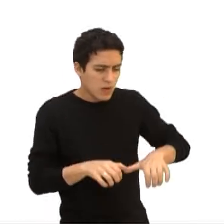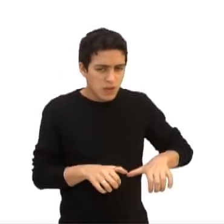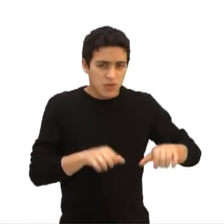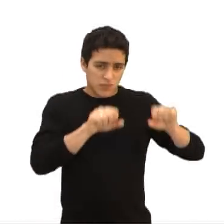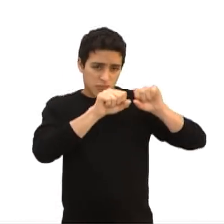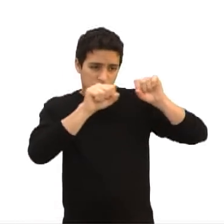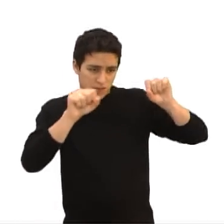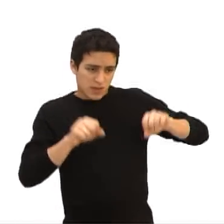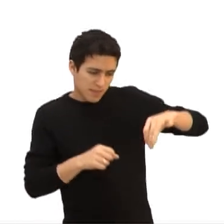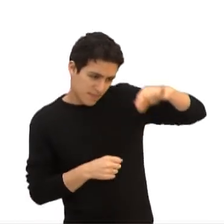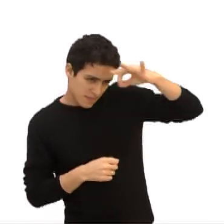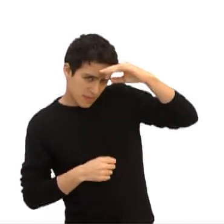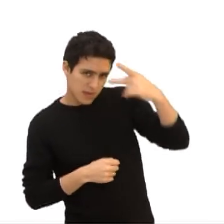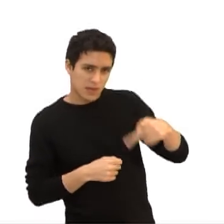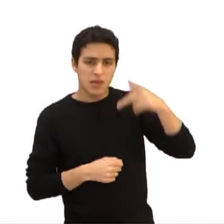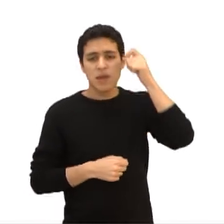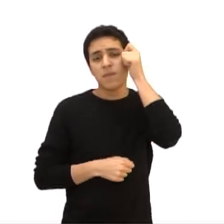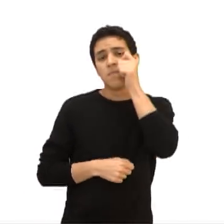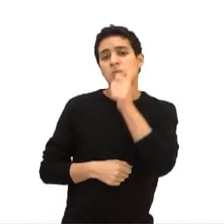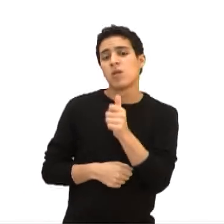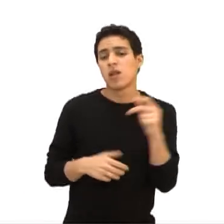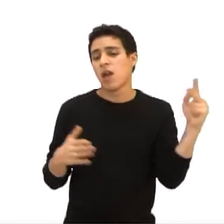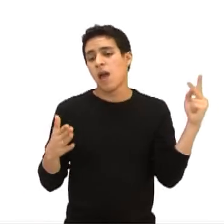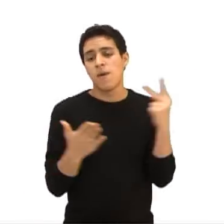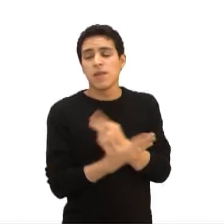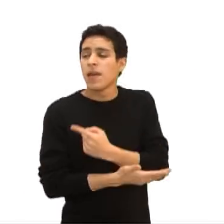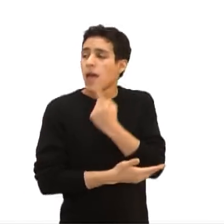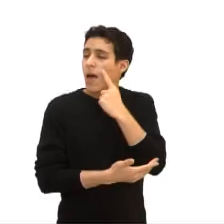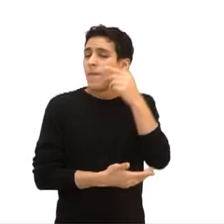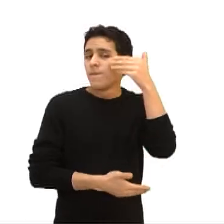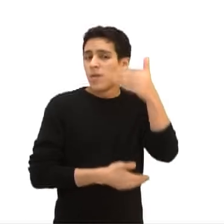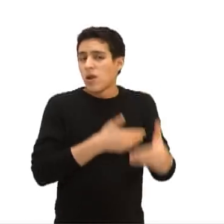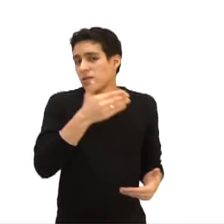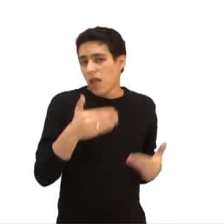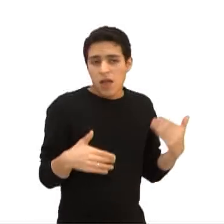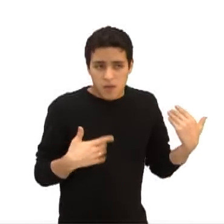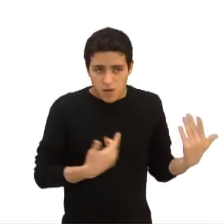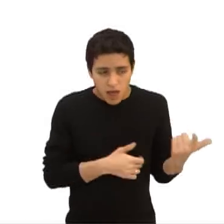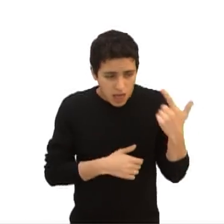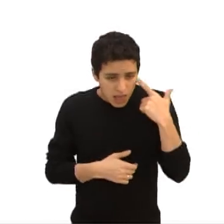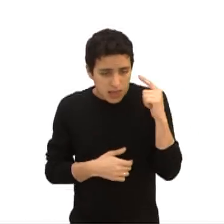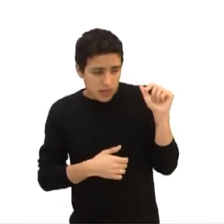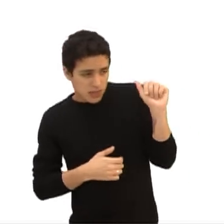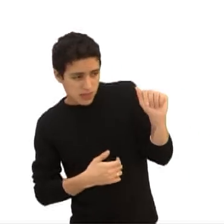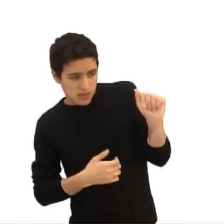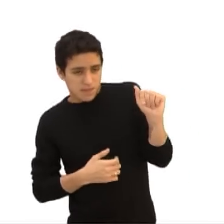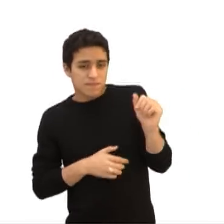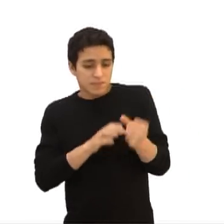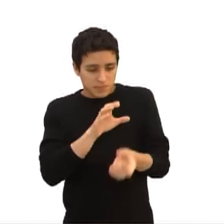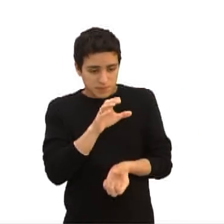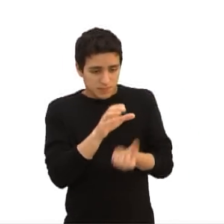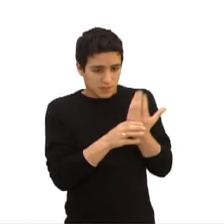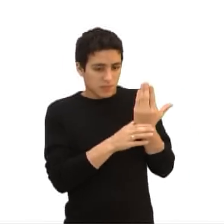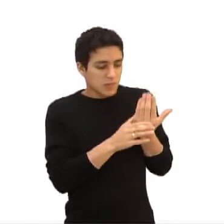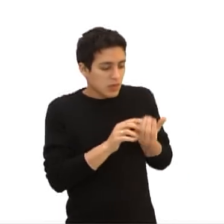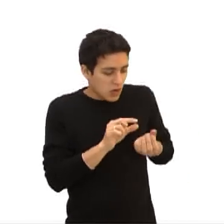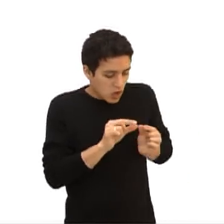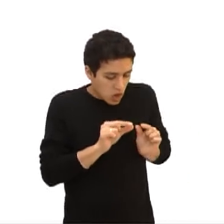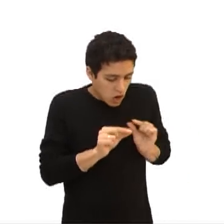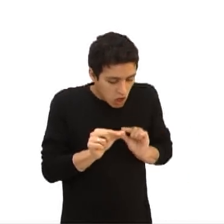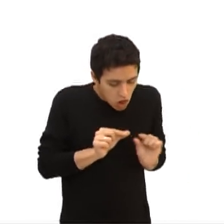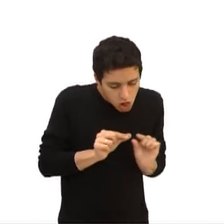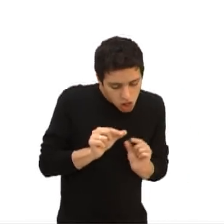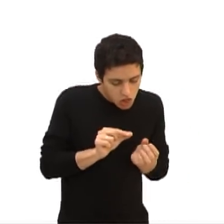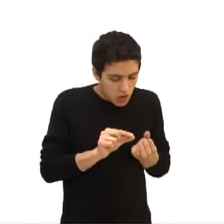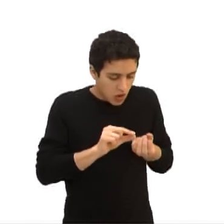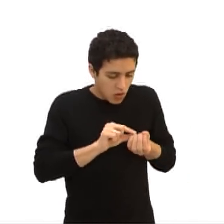genital feminino onde ocorrem esses processos aqui. Na letra A, a formação dos ovócitos, onde que eles